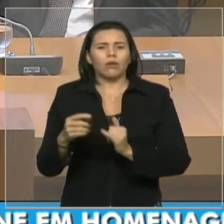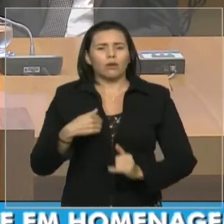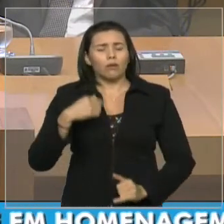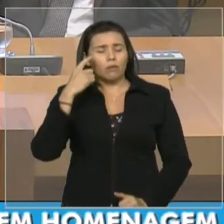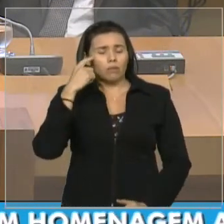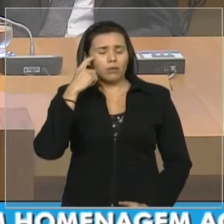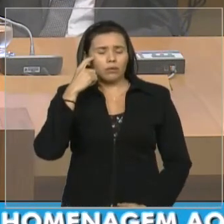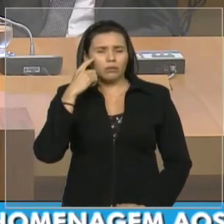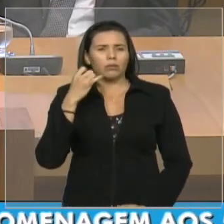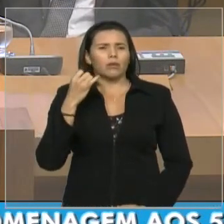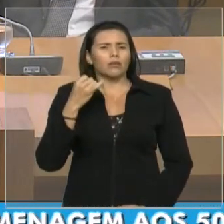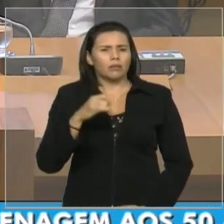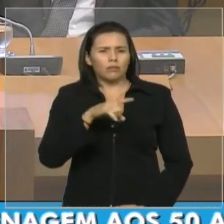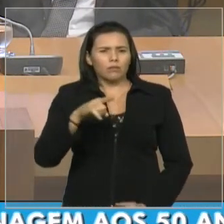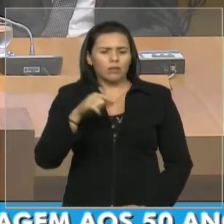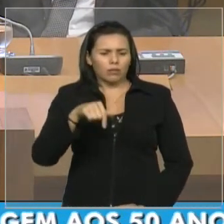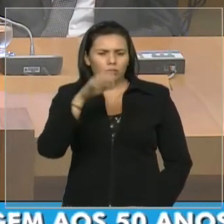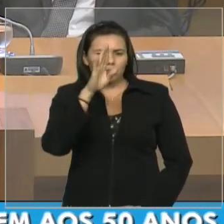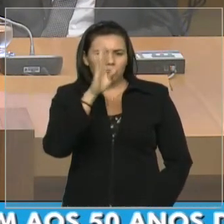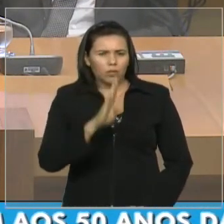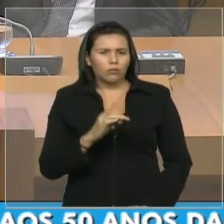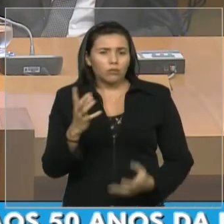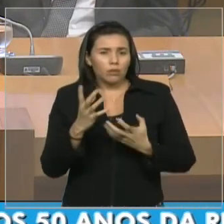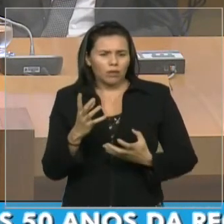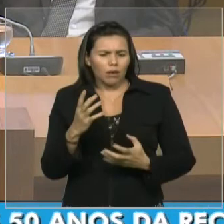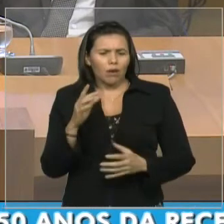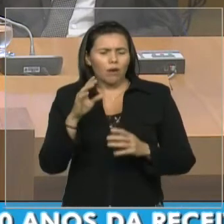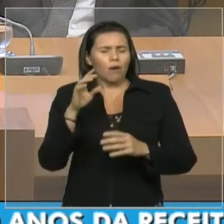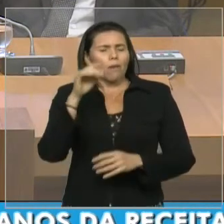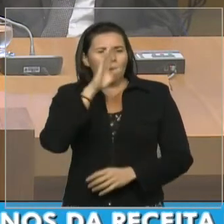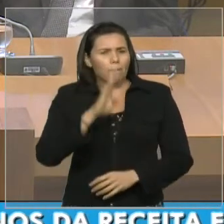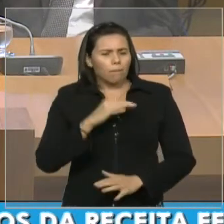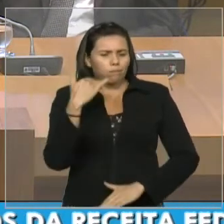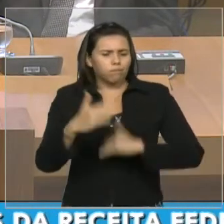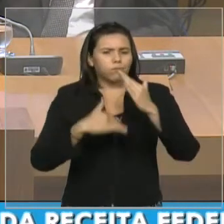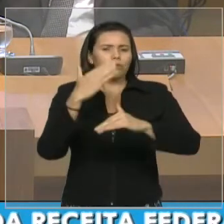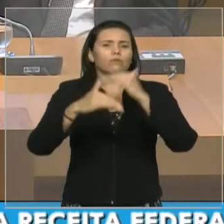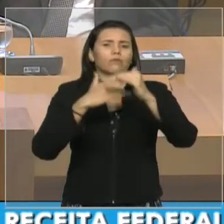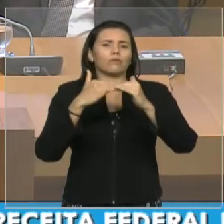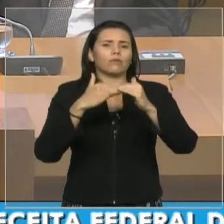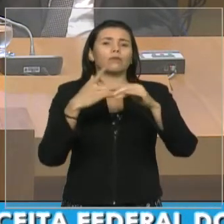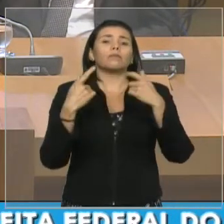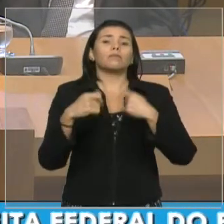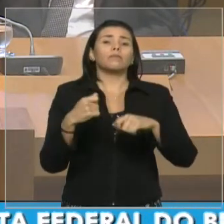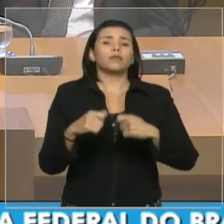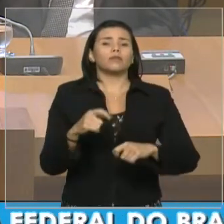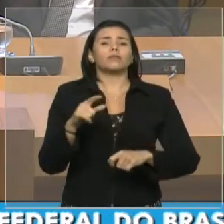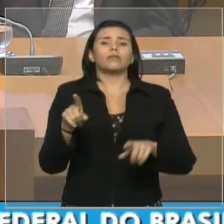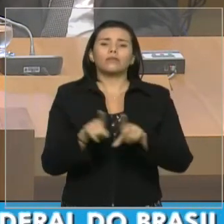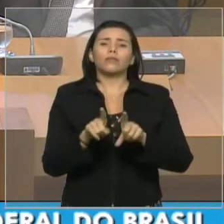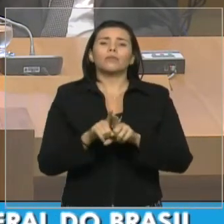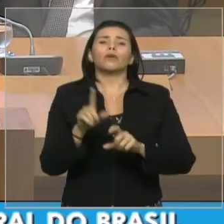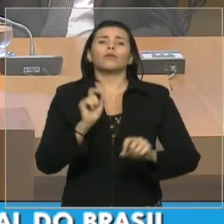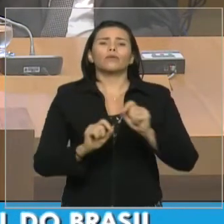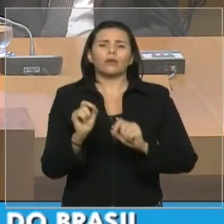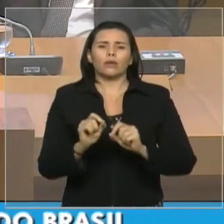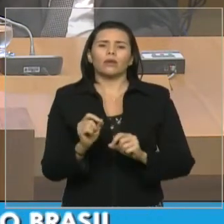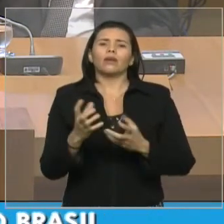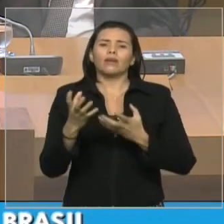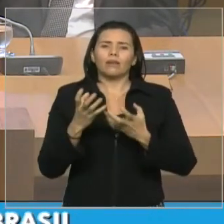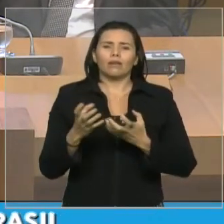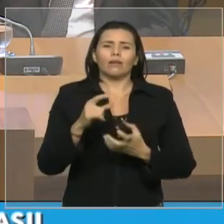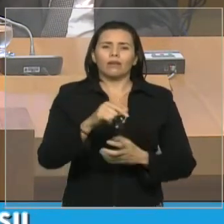país cresça de forma equilibrada, justa, e que a renda não se concentre apenas numa casta, mas que ela possa